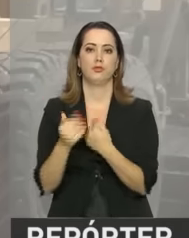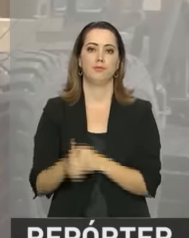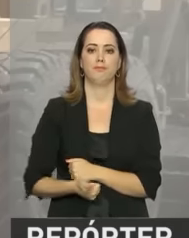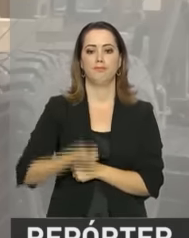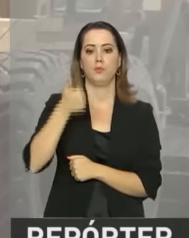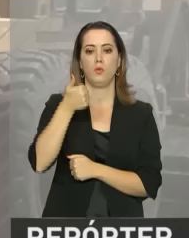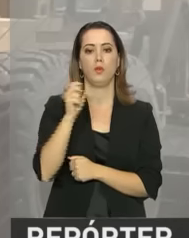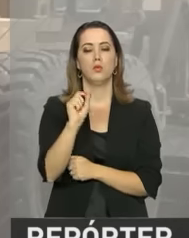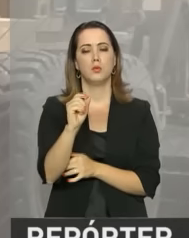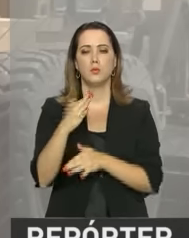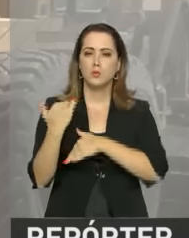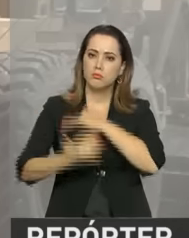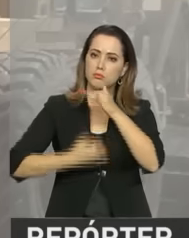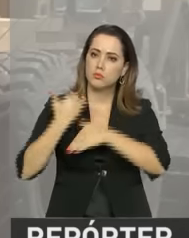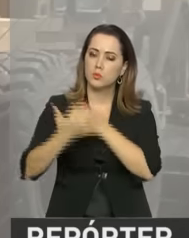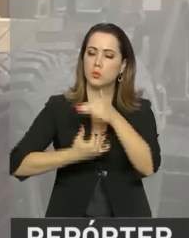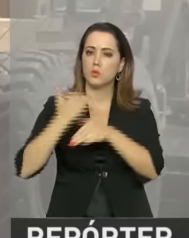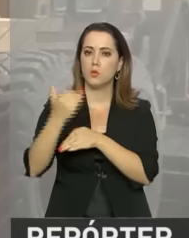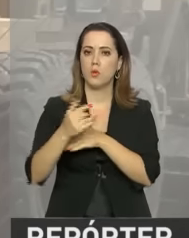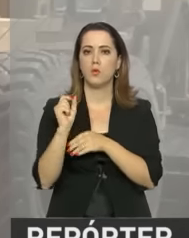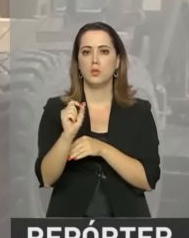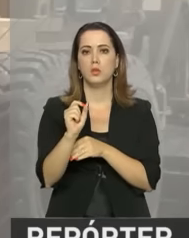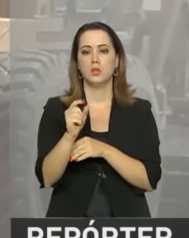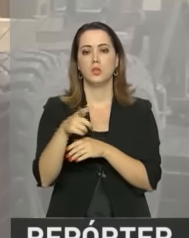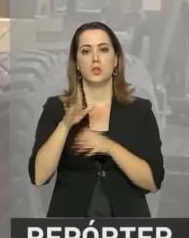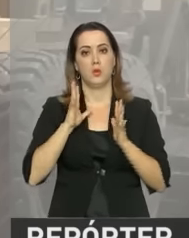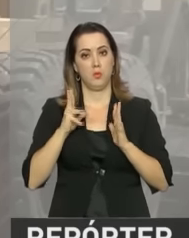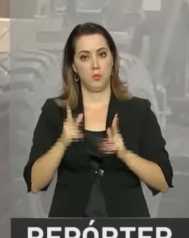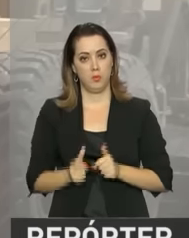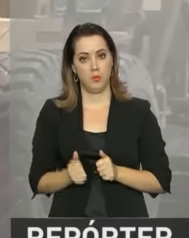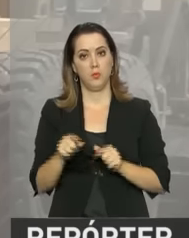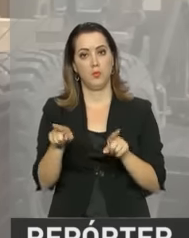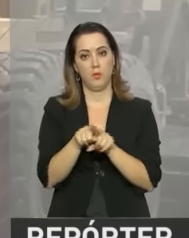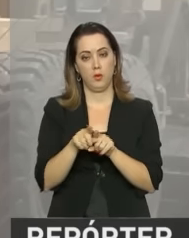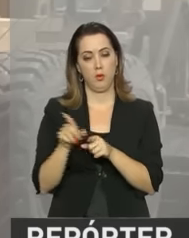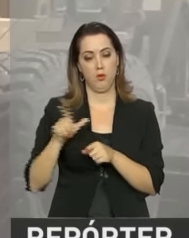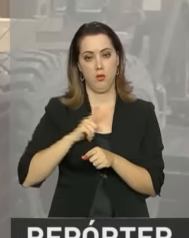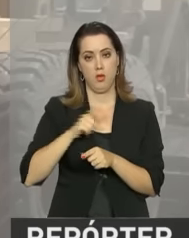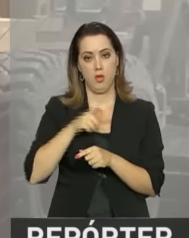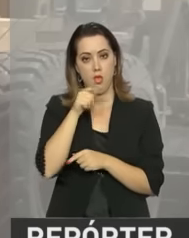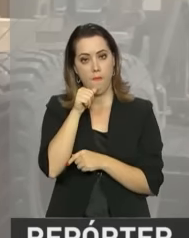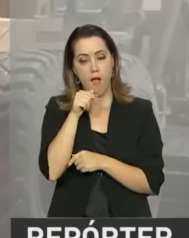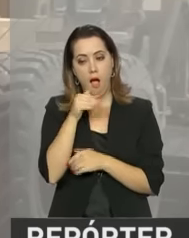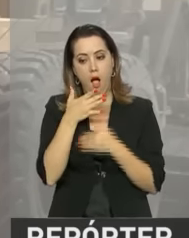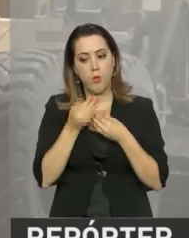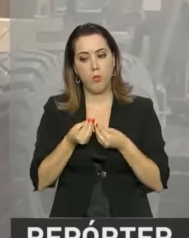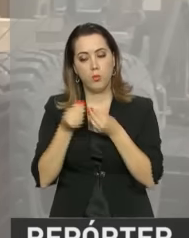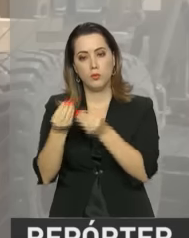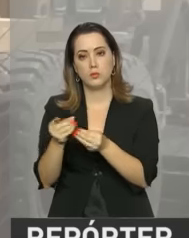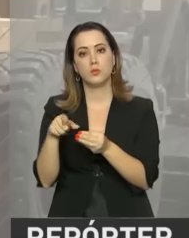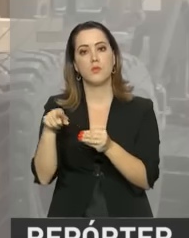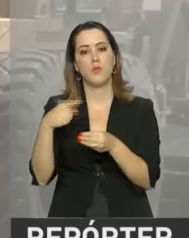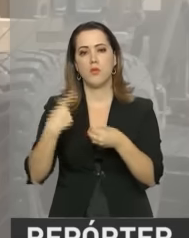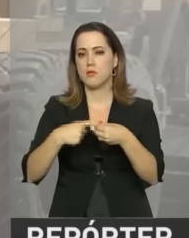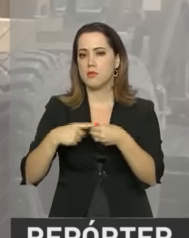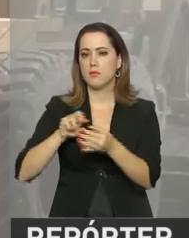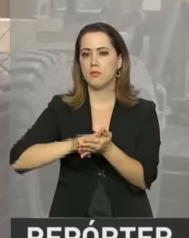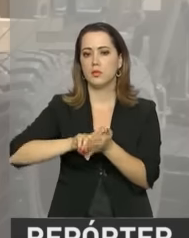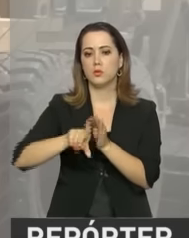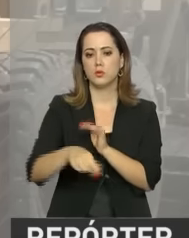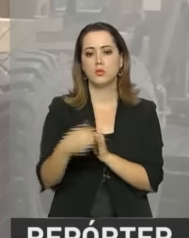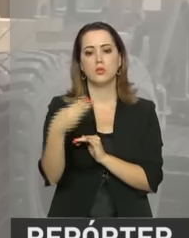programa deu continuidade ainda às ações de saneamento básico houve instalação de água potável em áreas Urbanas em